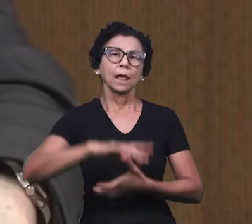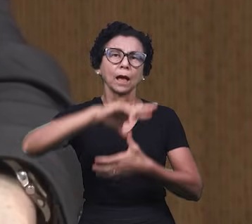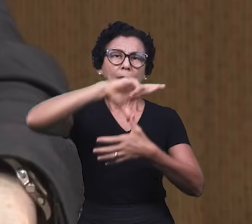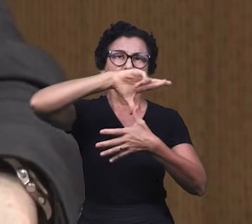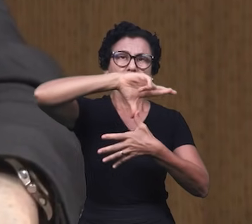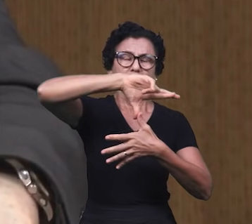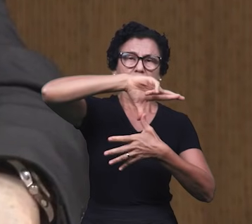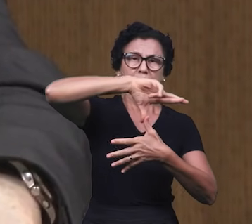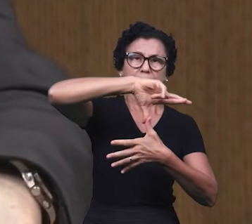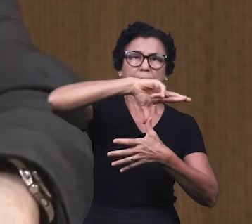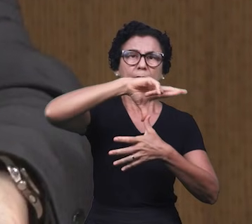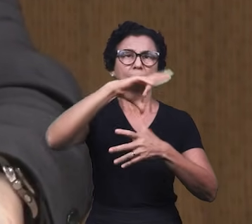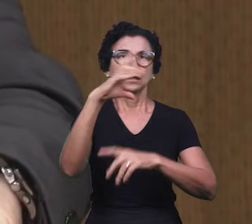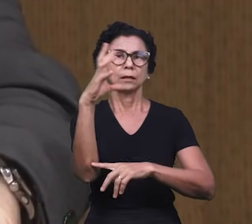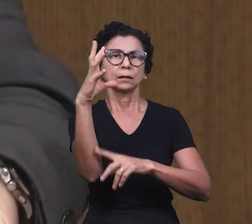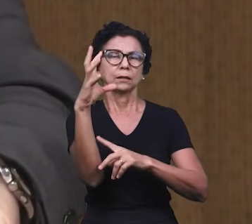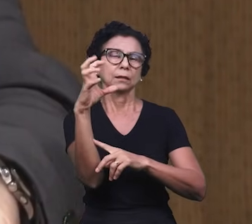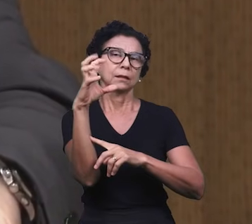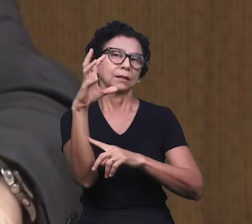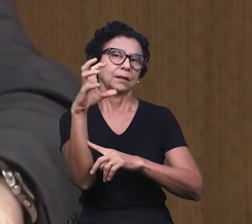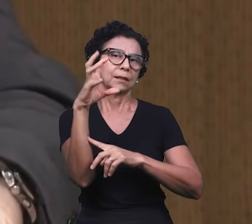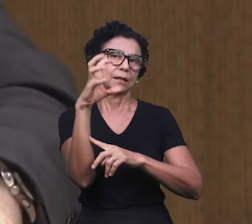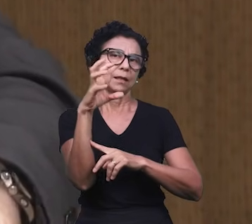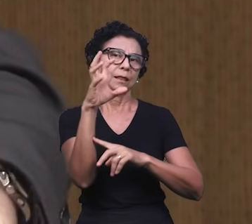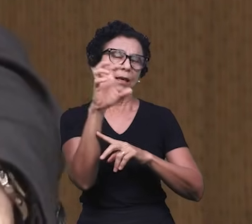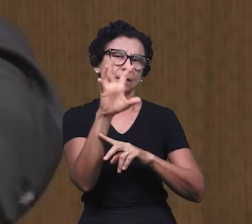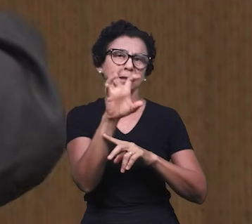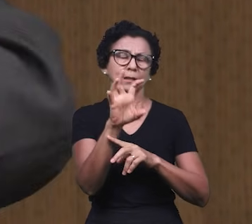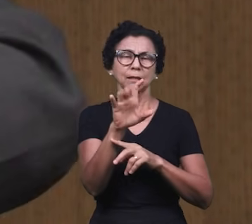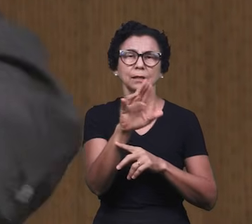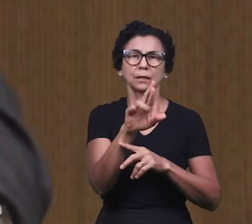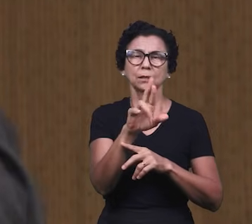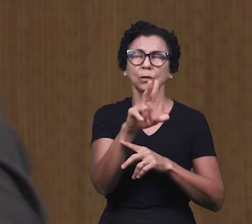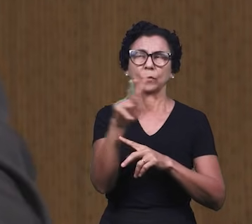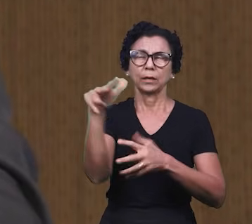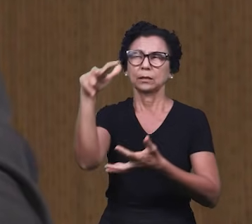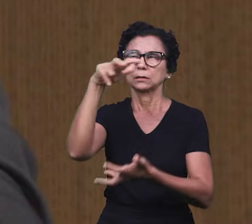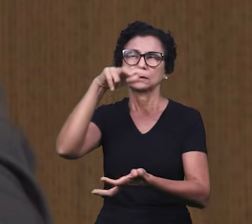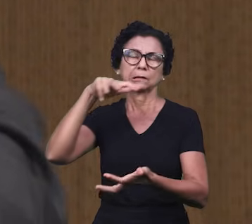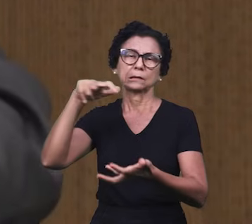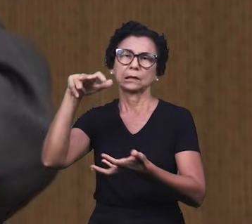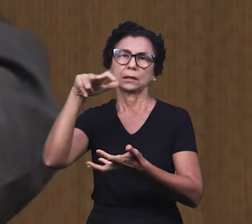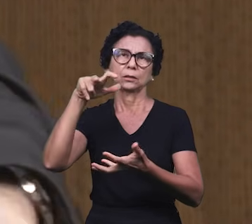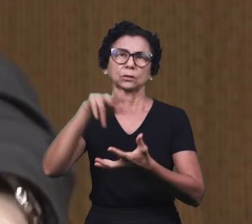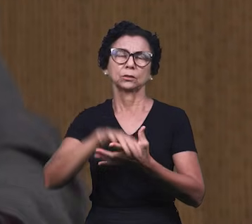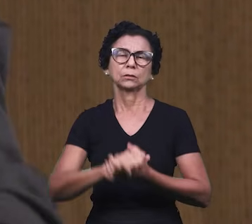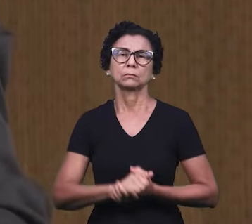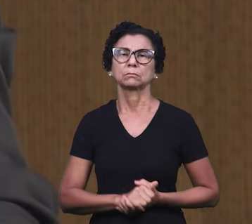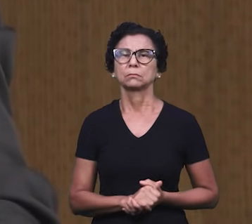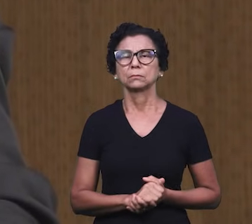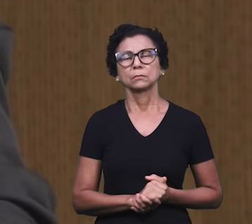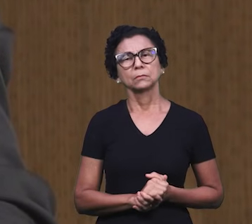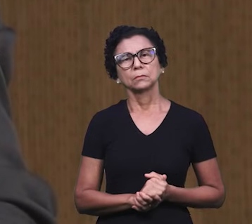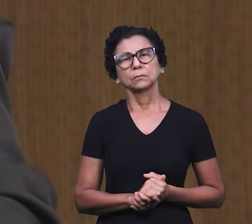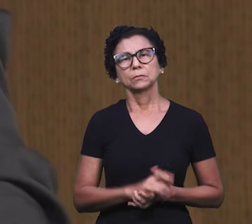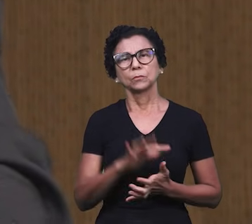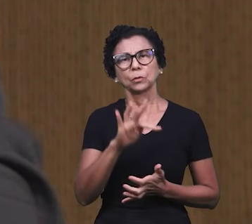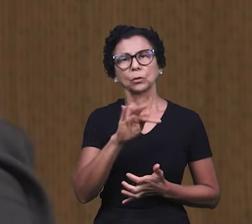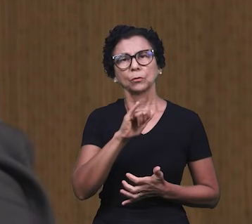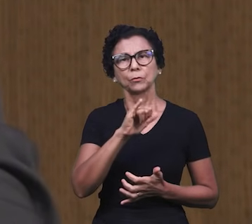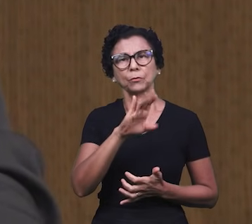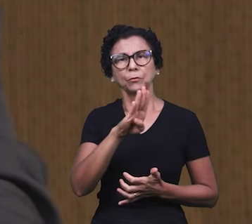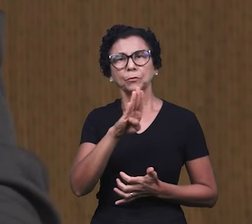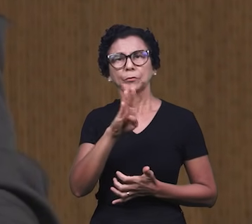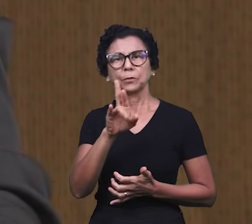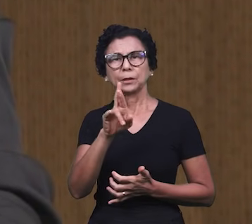cabo. Então, as pessoas não têm costume de receber TV por satélite, elas recebem por cabo, fibra ótica e tudo.